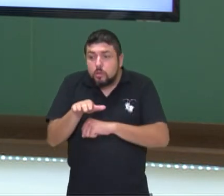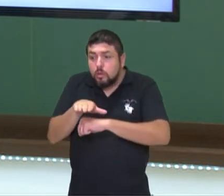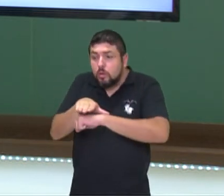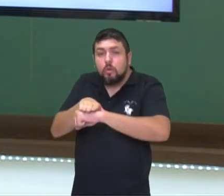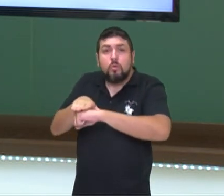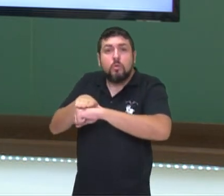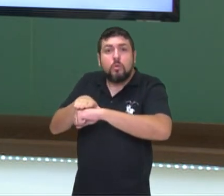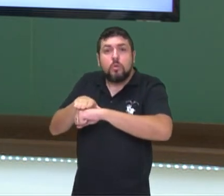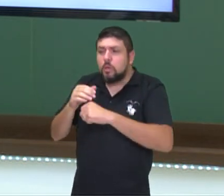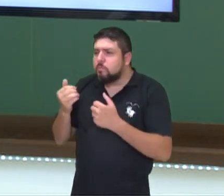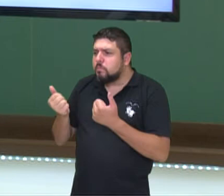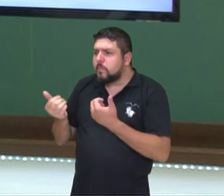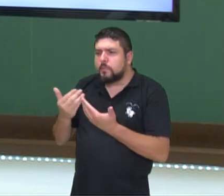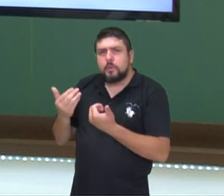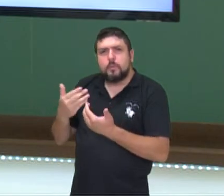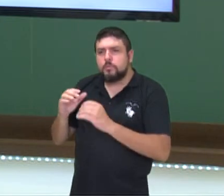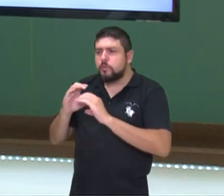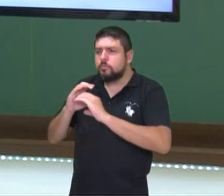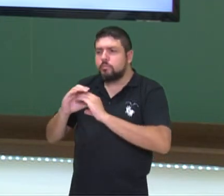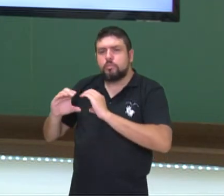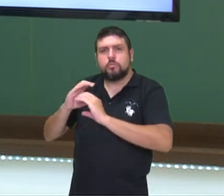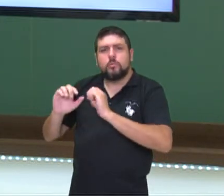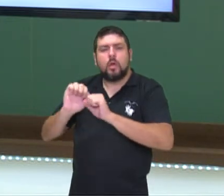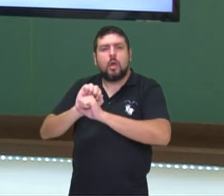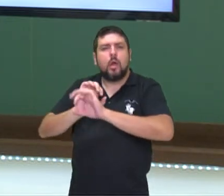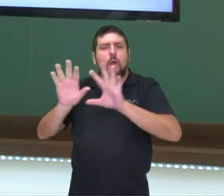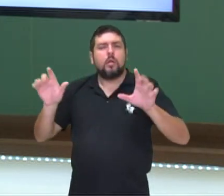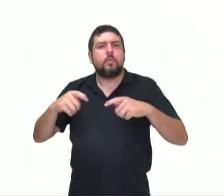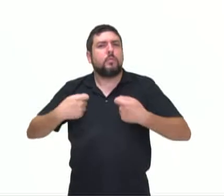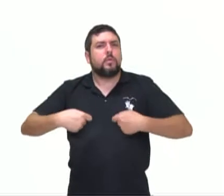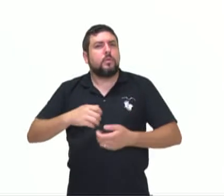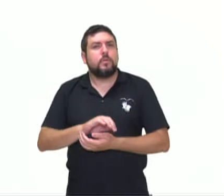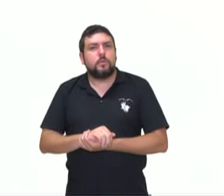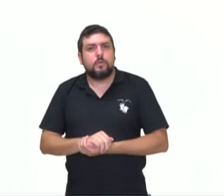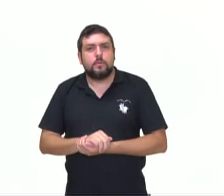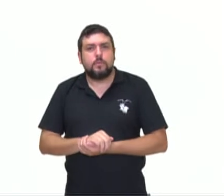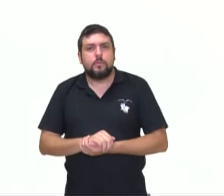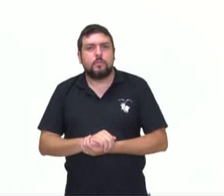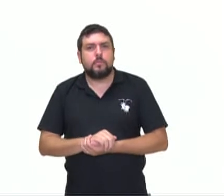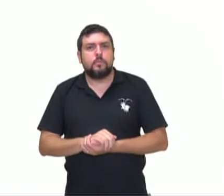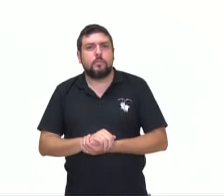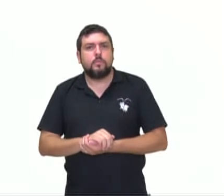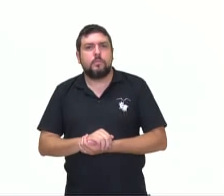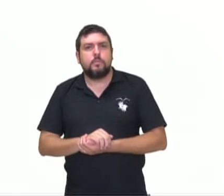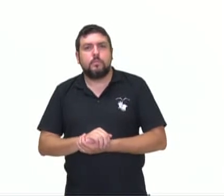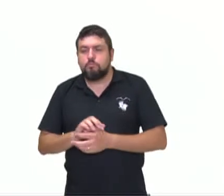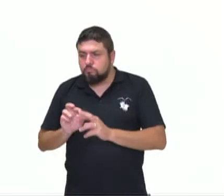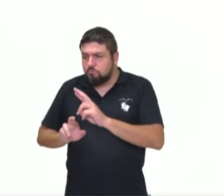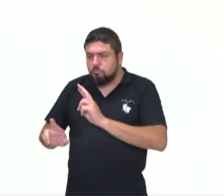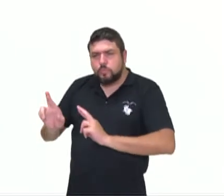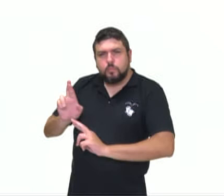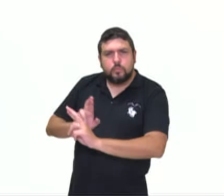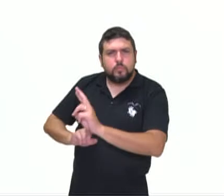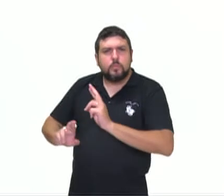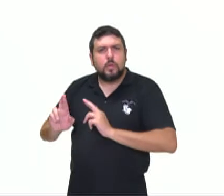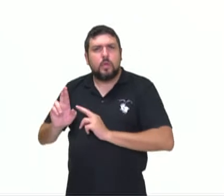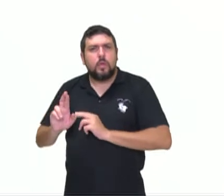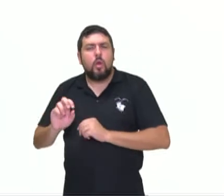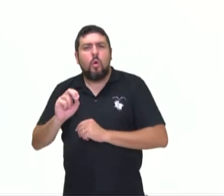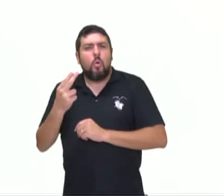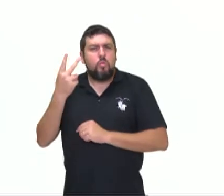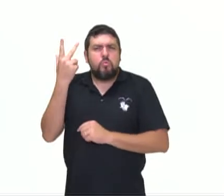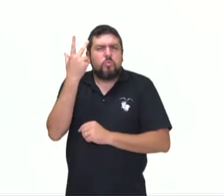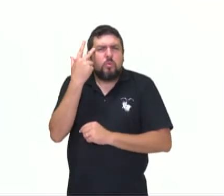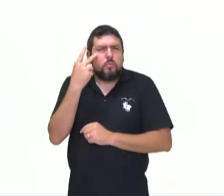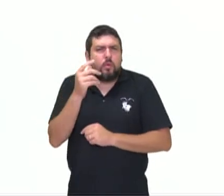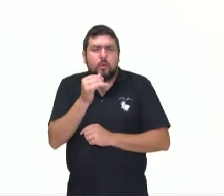transmitir a mensagem para as pessoas. Então, no relacionamento, ou mesmo naqueles momentos mais corriqueiros que fazem parte do seu dia a